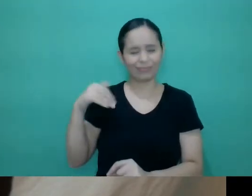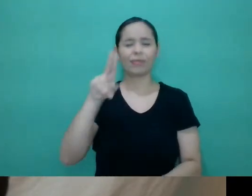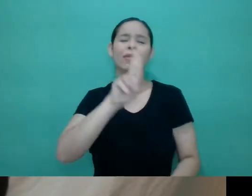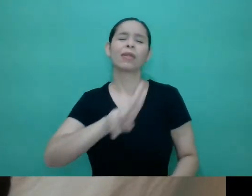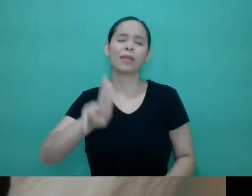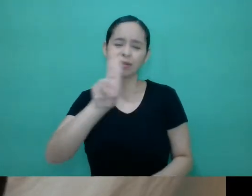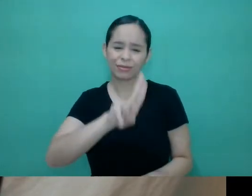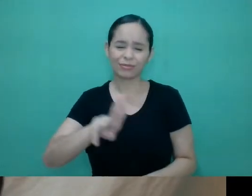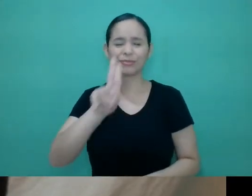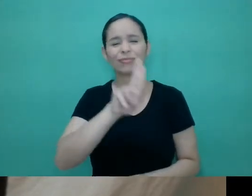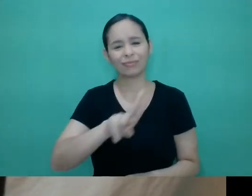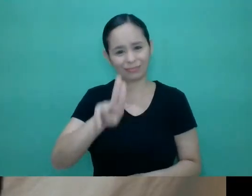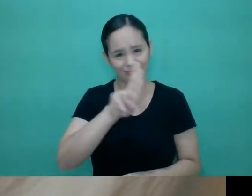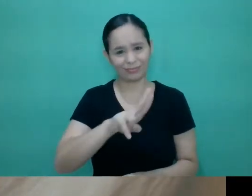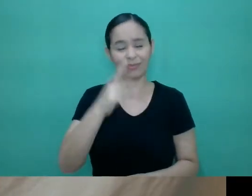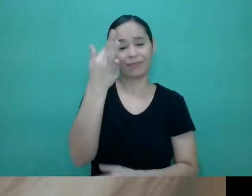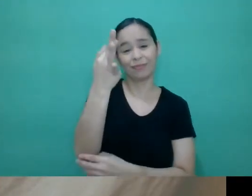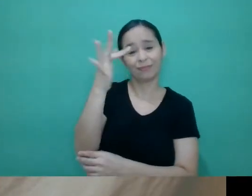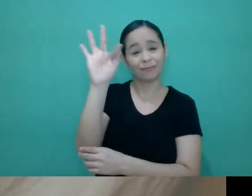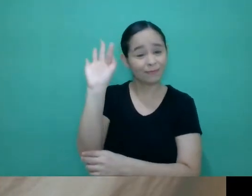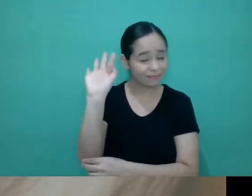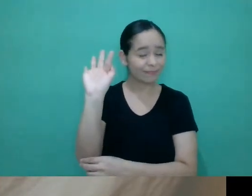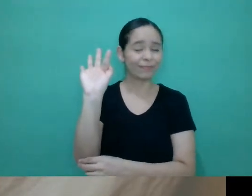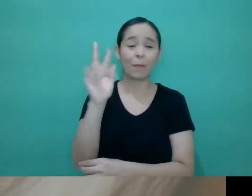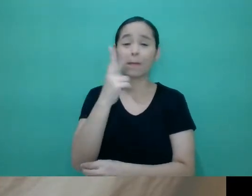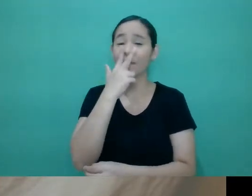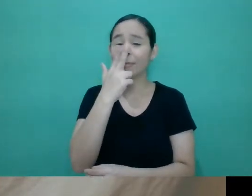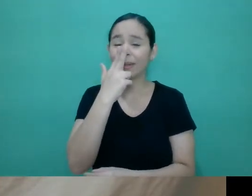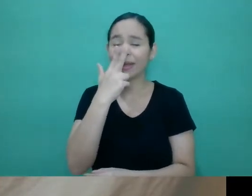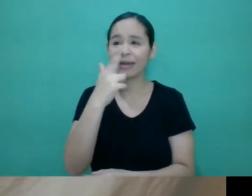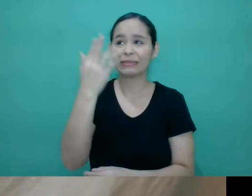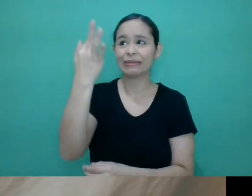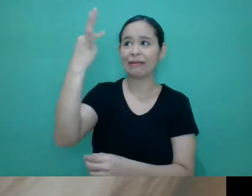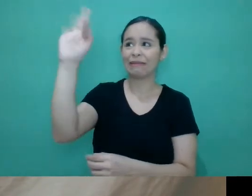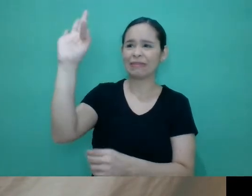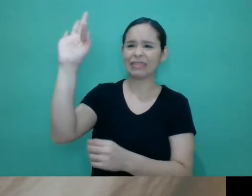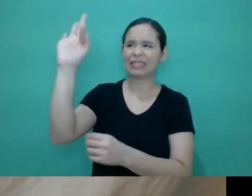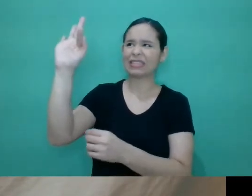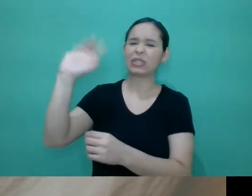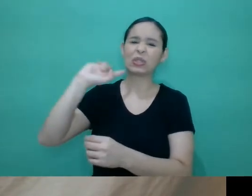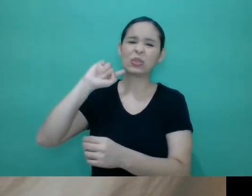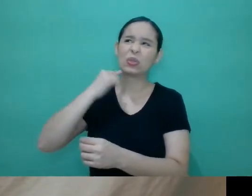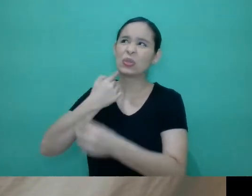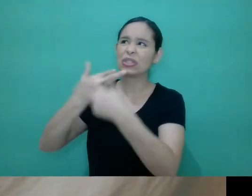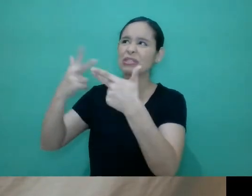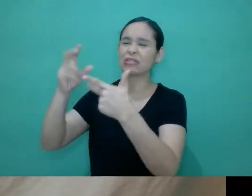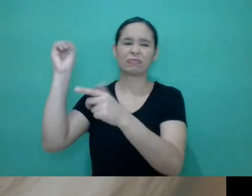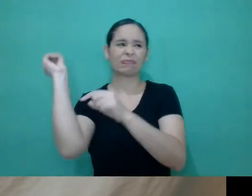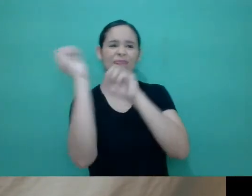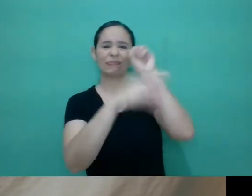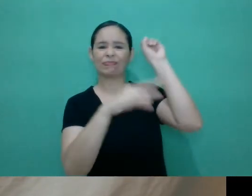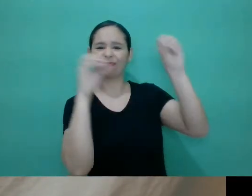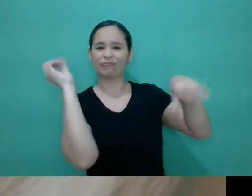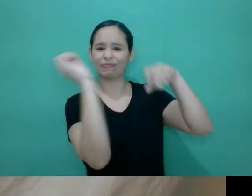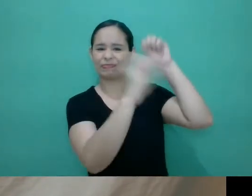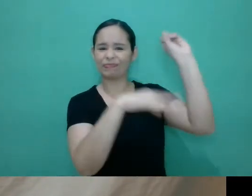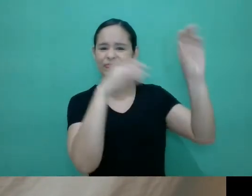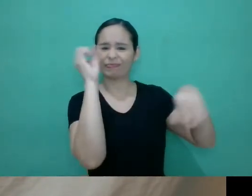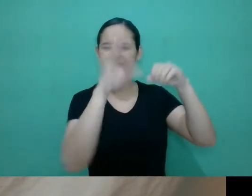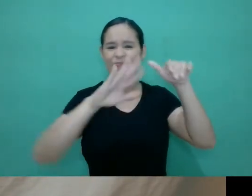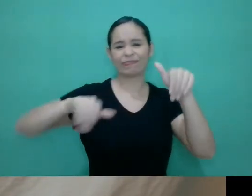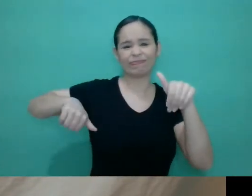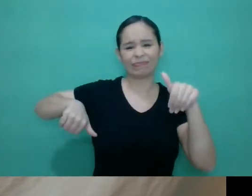né, pela França como uma espécie de higienização do território metropolitano. Então, toda